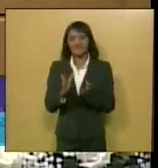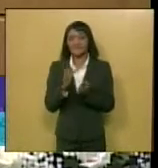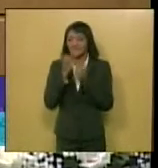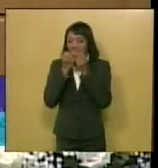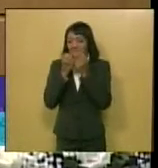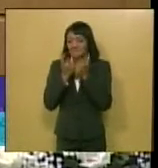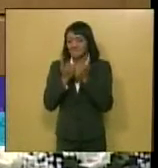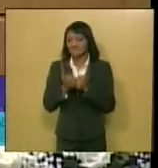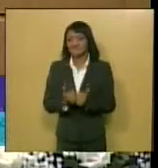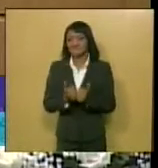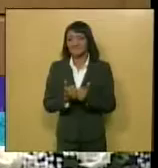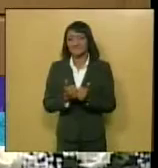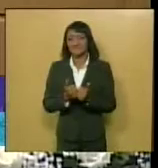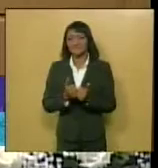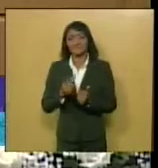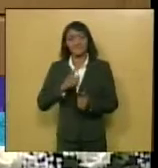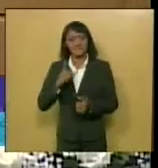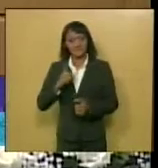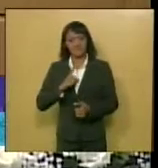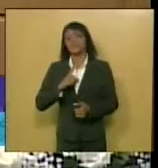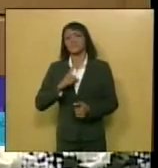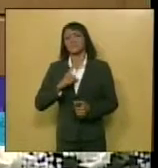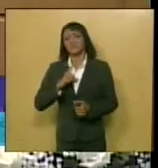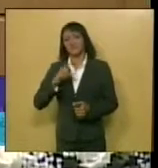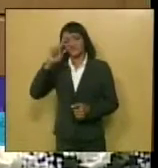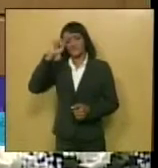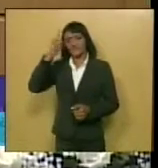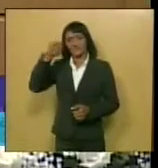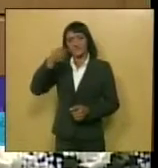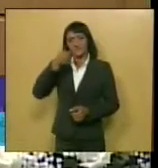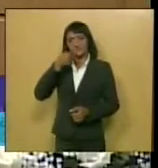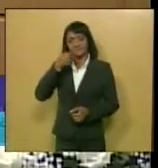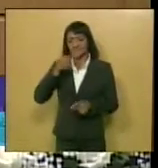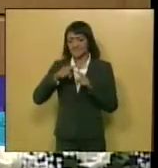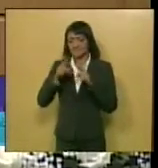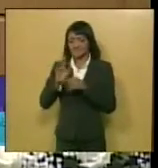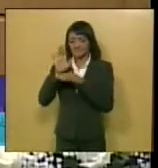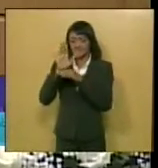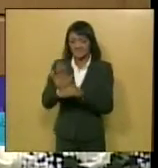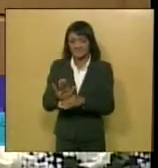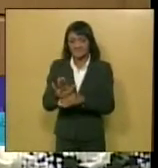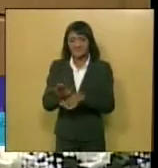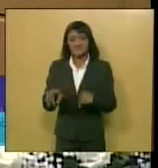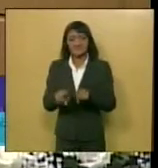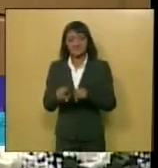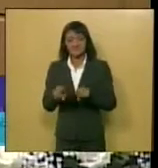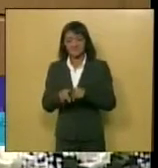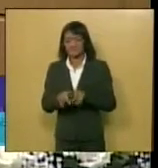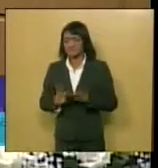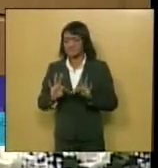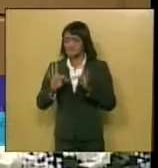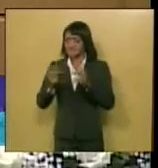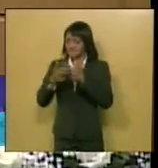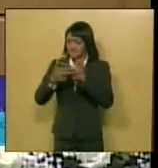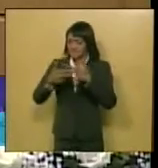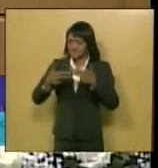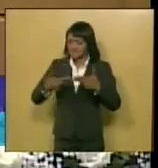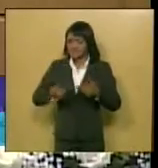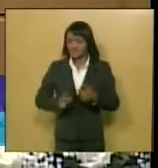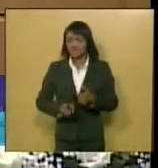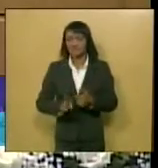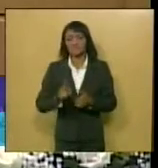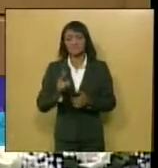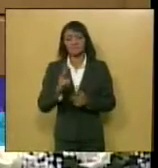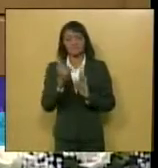uma personalidade e não apenas em favor das abstratas mediocridades contidas em